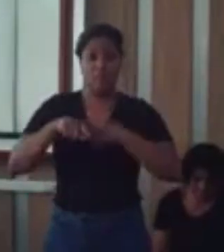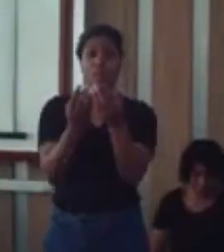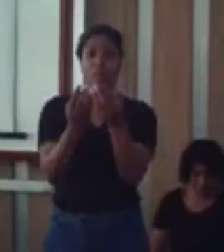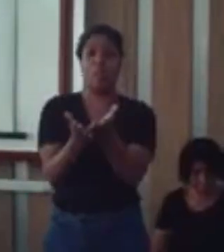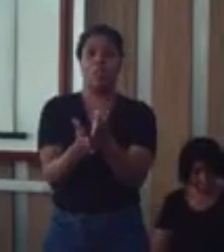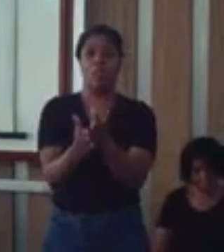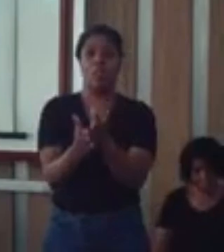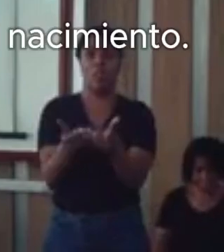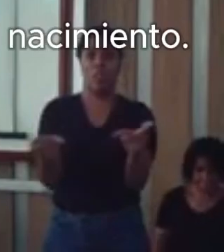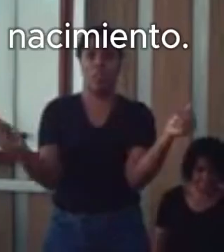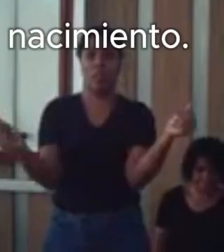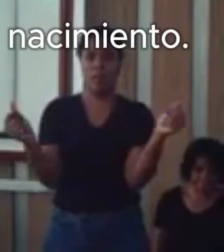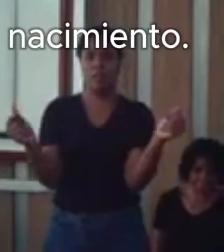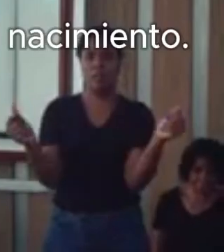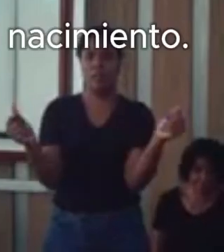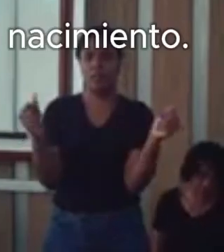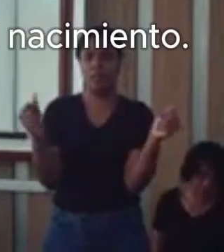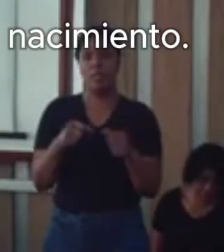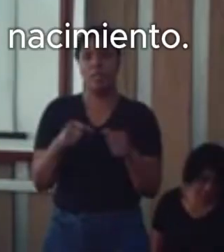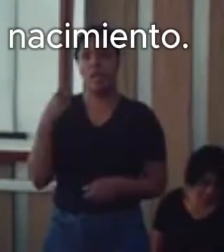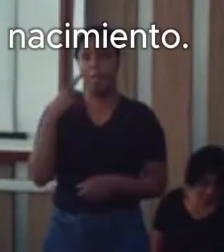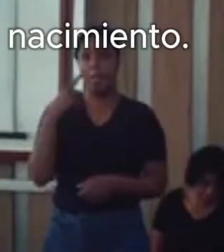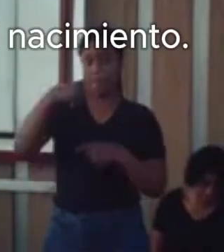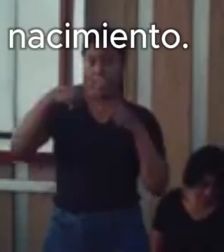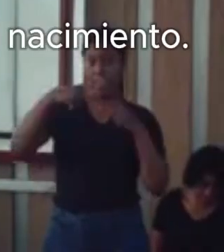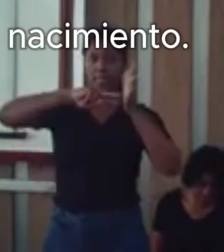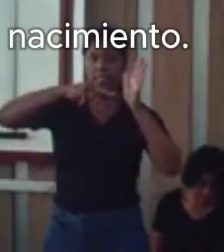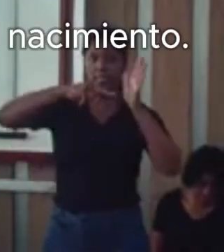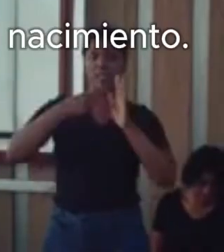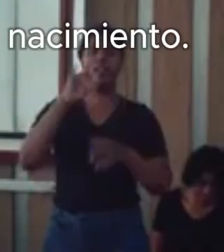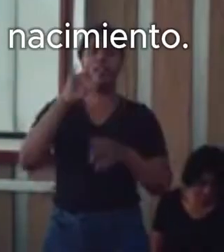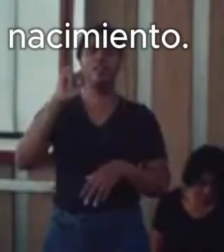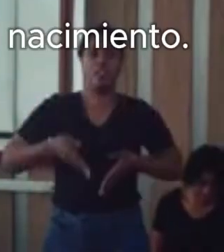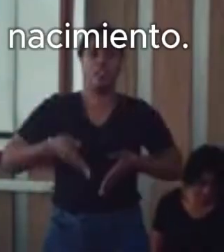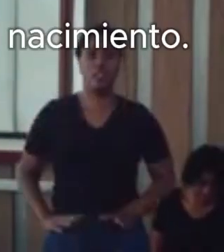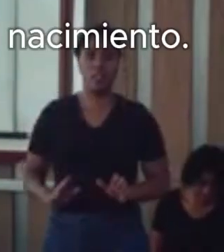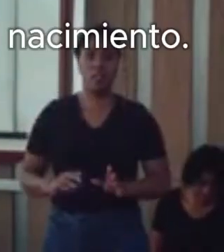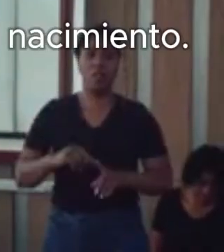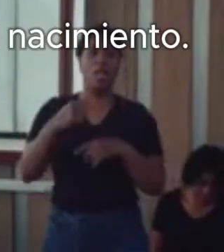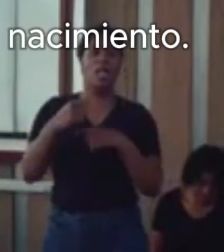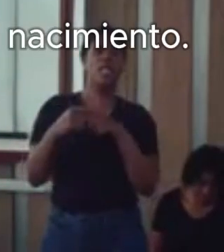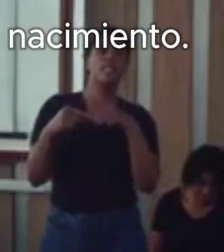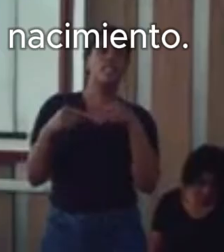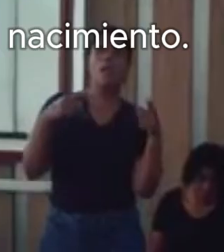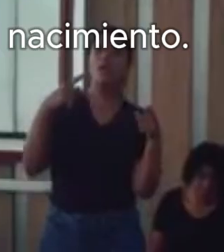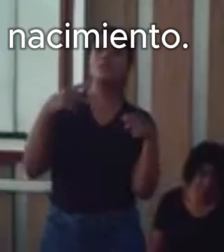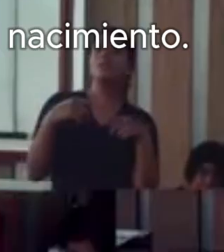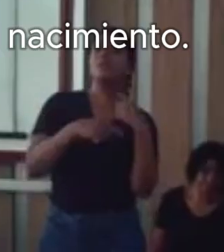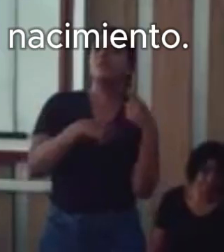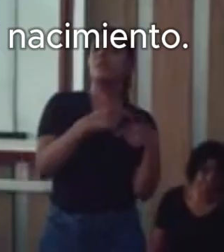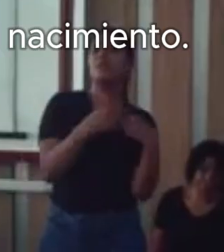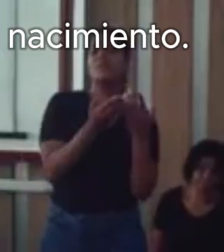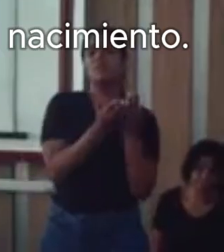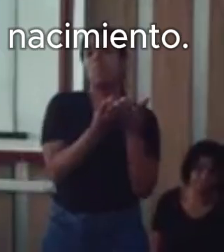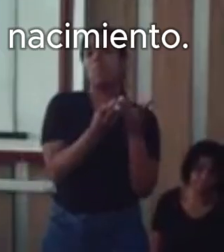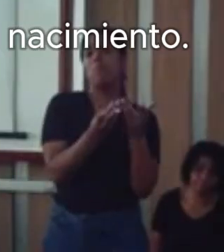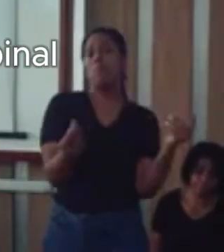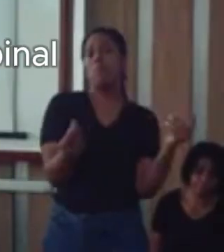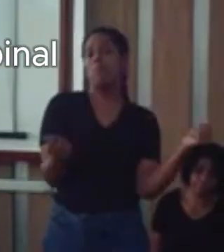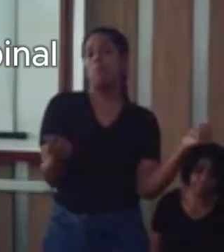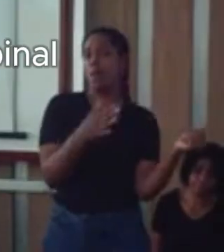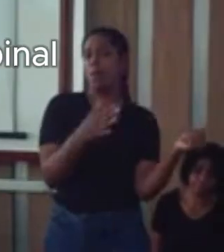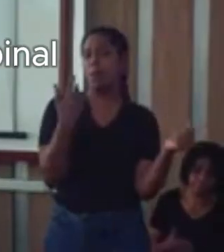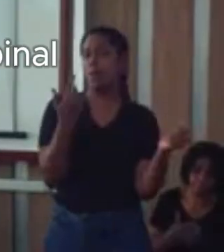nasceu e aqui são os dias depois do nascimento. Então, a gente vê que ela vai desaparecendo. Então, o que eu estou dizendo para vocês? No